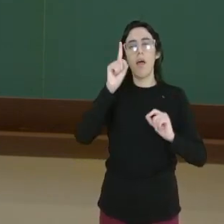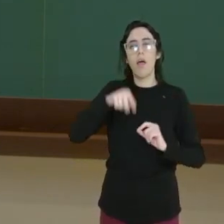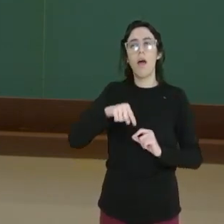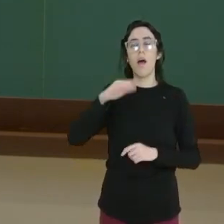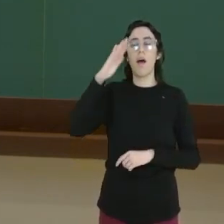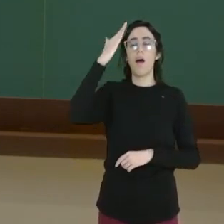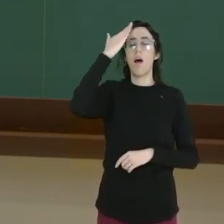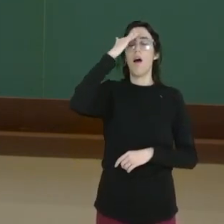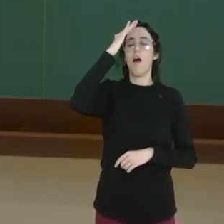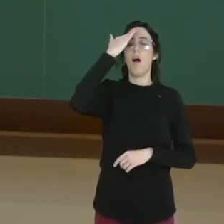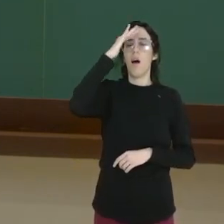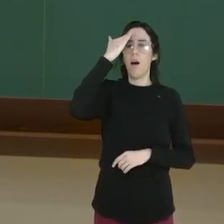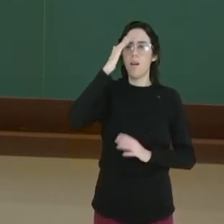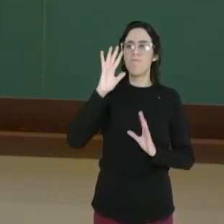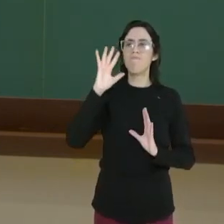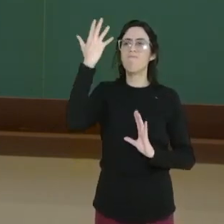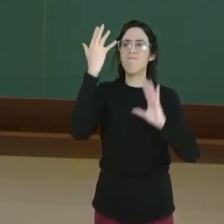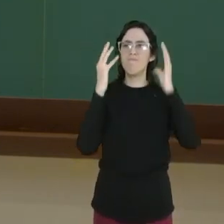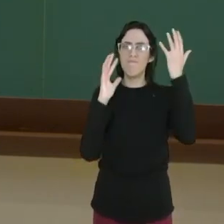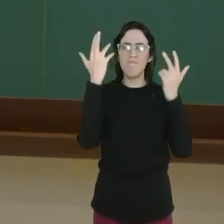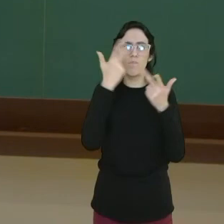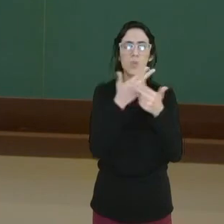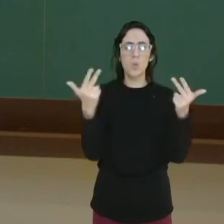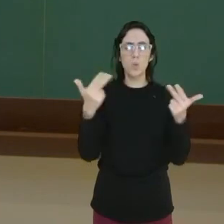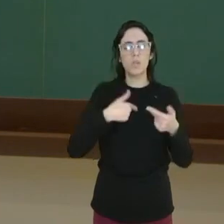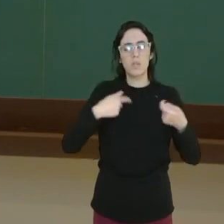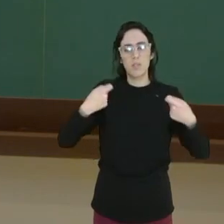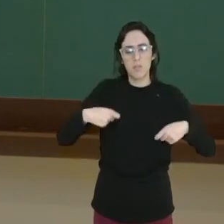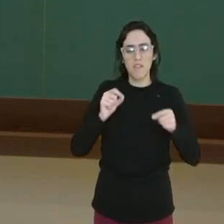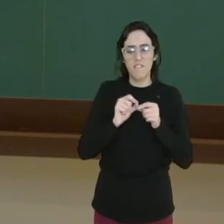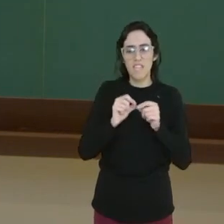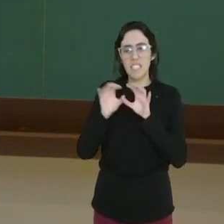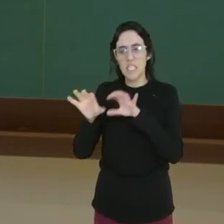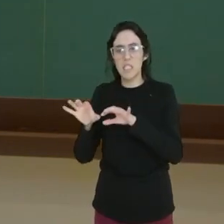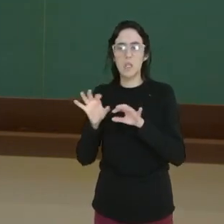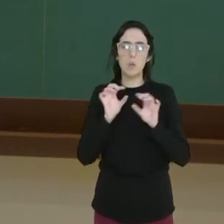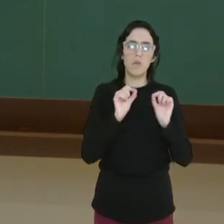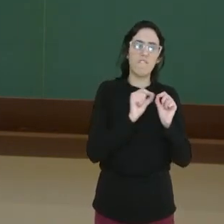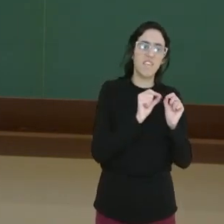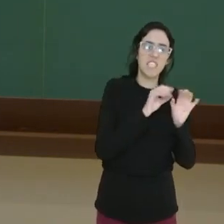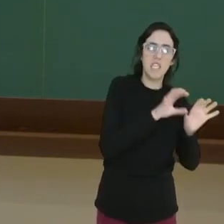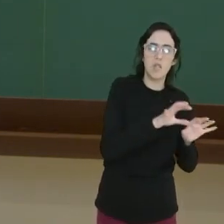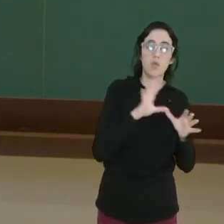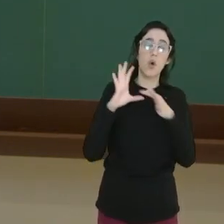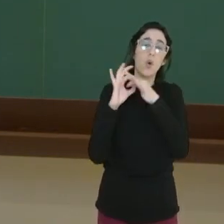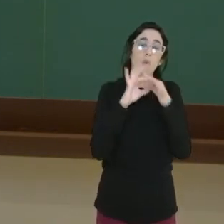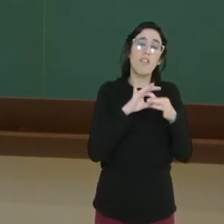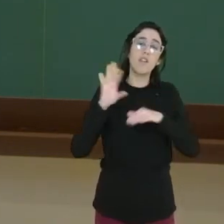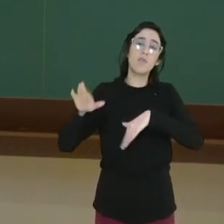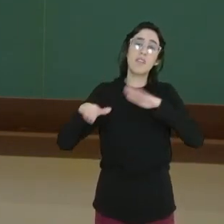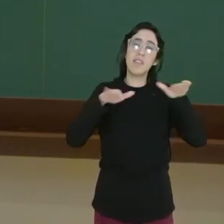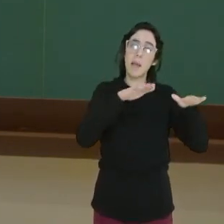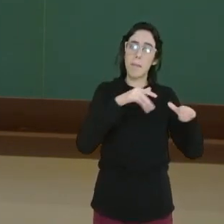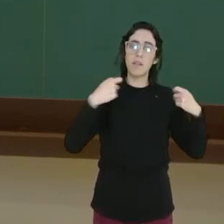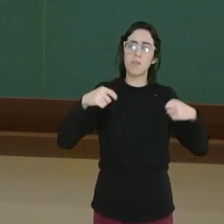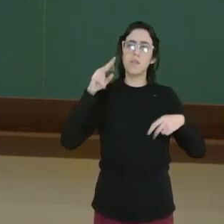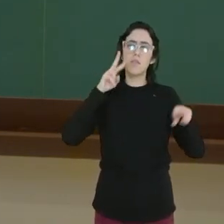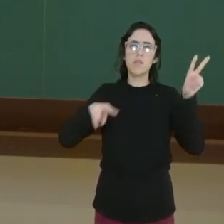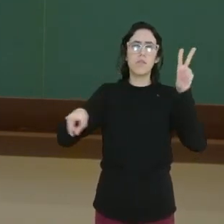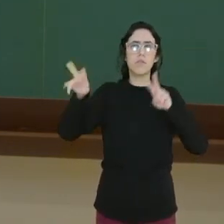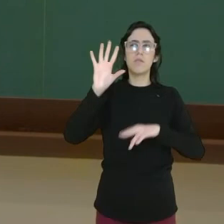entender as ações necessárias dentro de cada contexto específico. Fazer uma leitura do contexto,